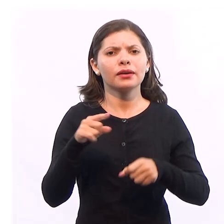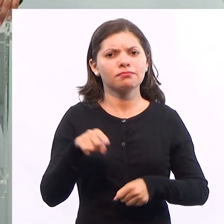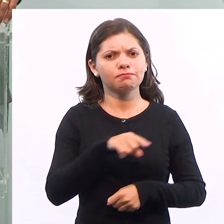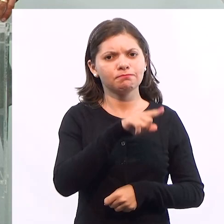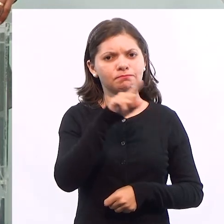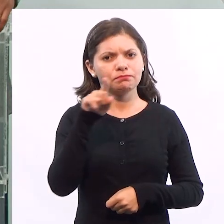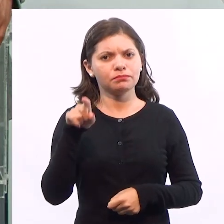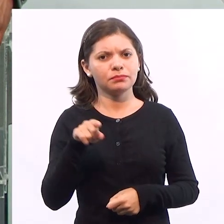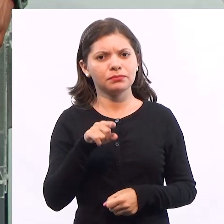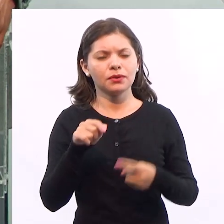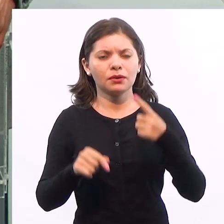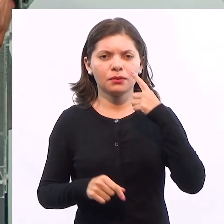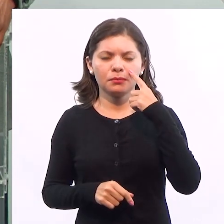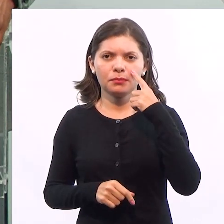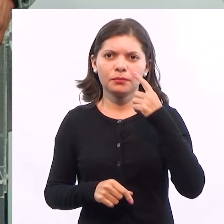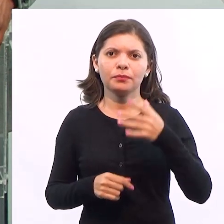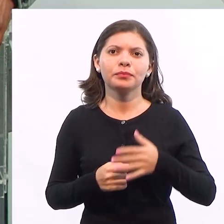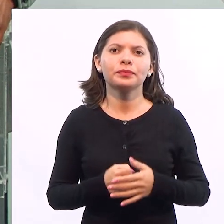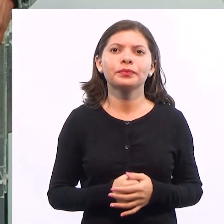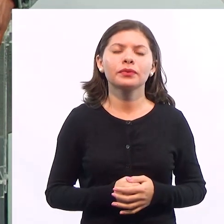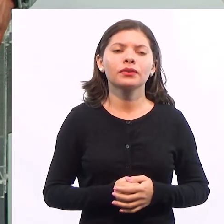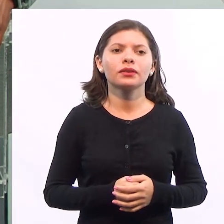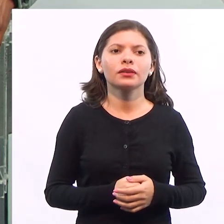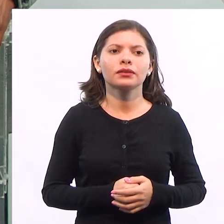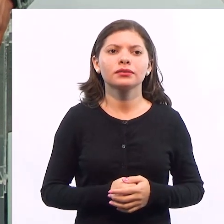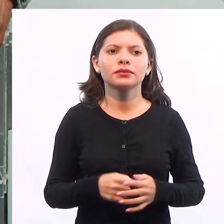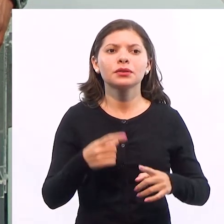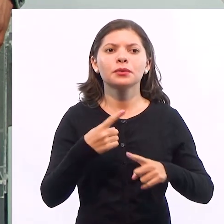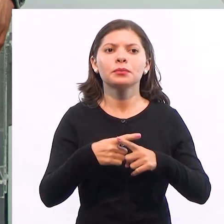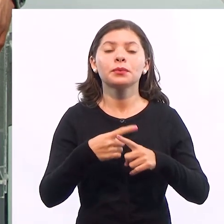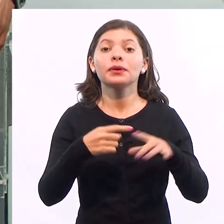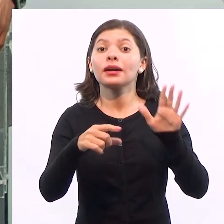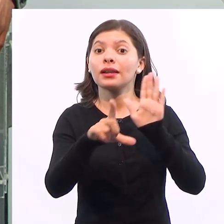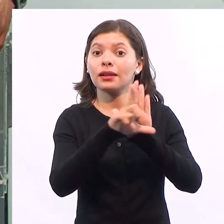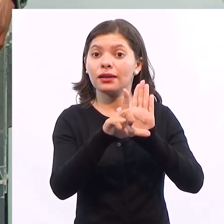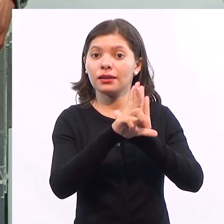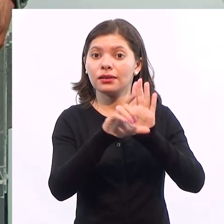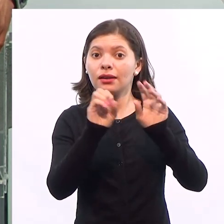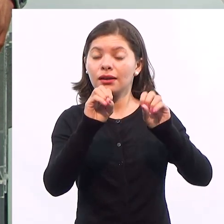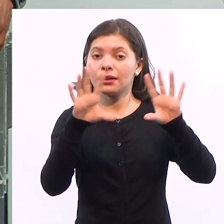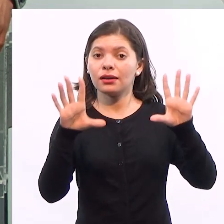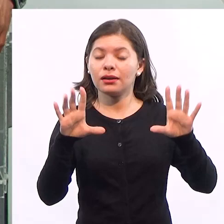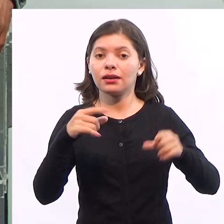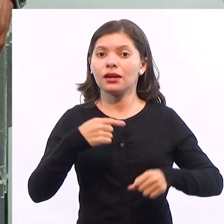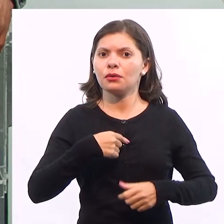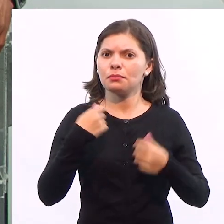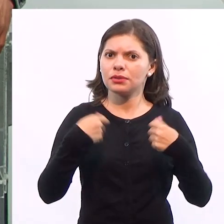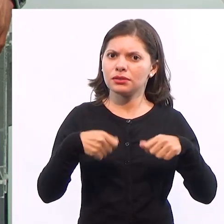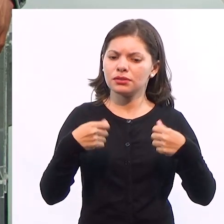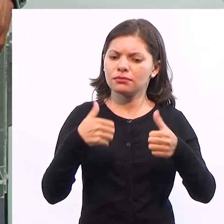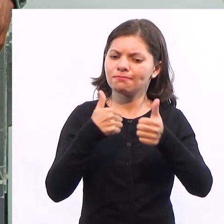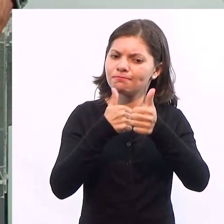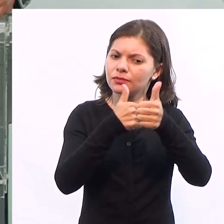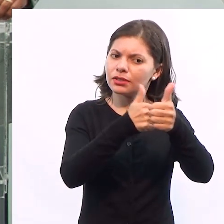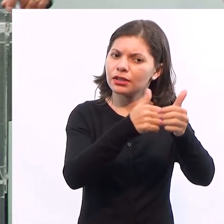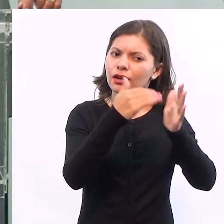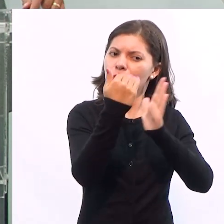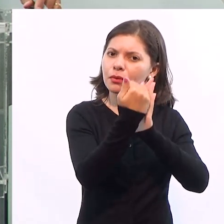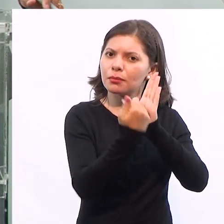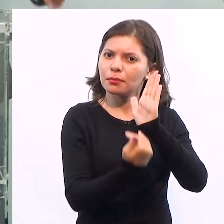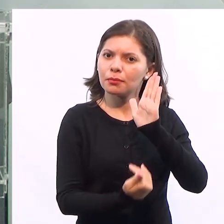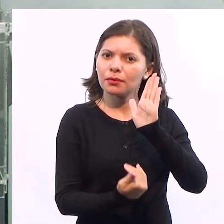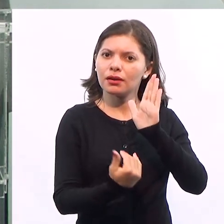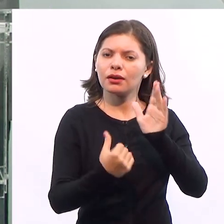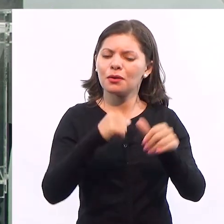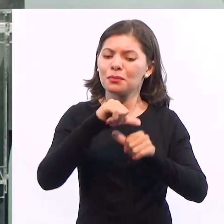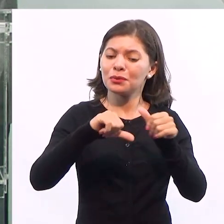Exatamente por aquilo que eu te disse, agorinha há pouco. A lei, ela é clara e eu preciso segui-la. Dá para mudar uma lei? Ah, não, porque aconteceu